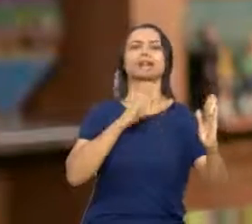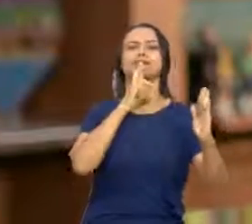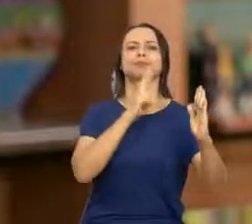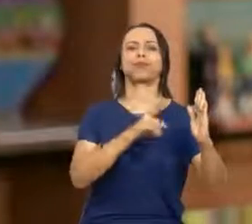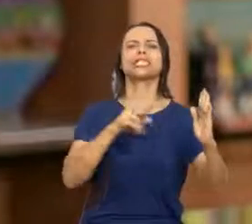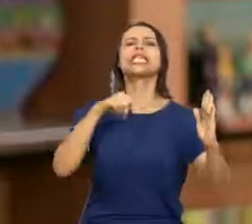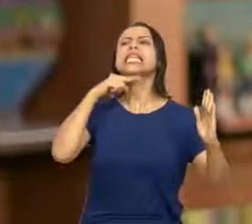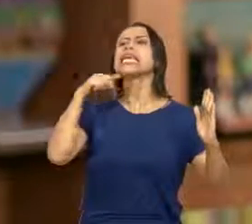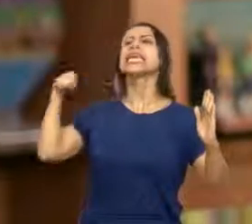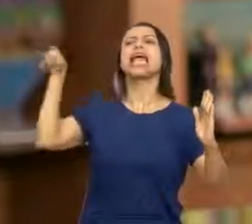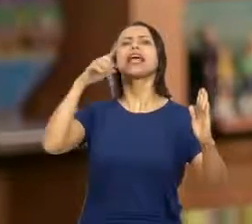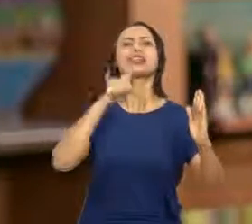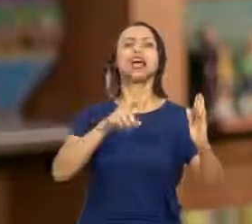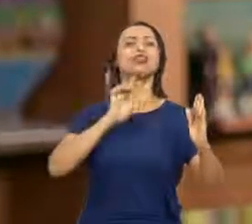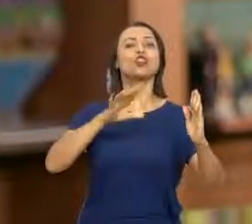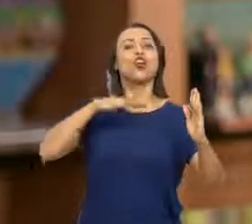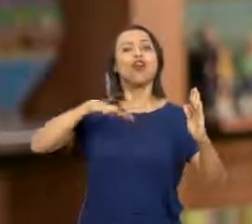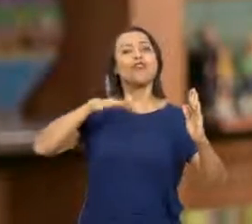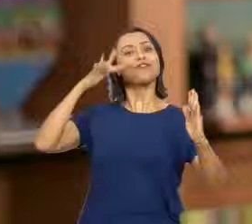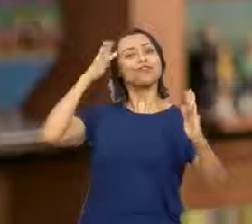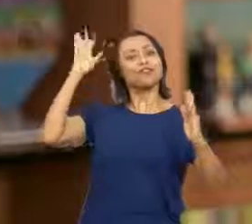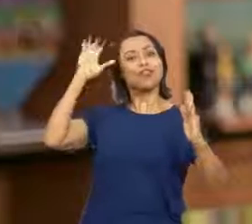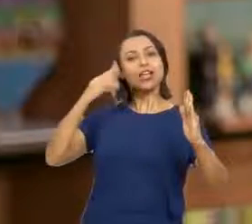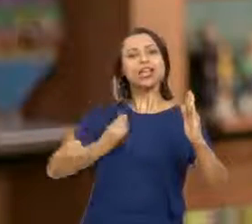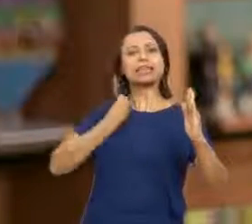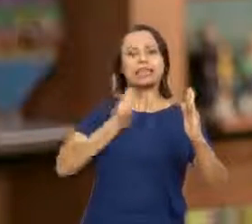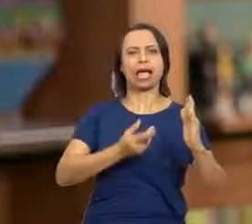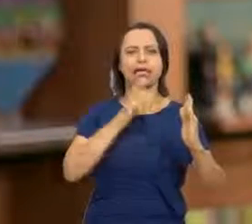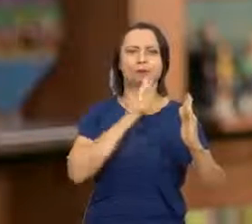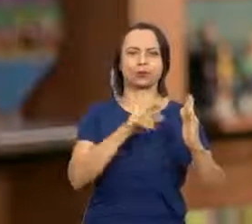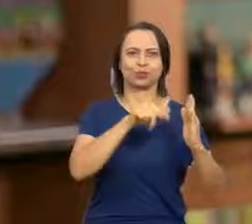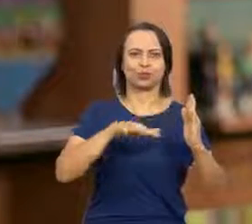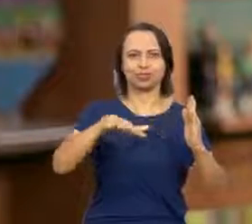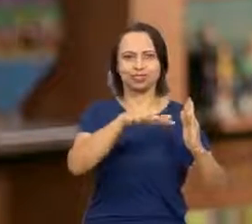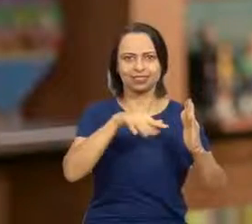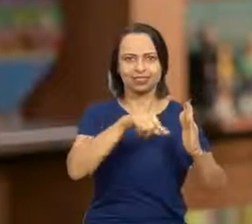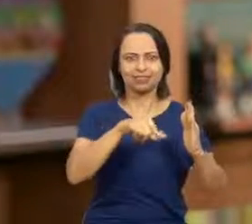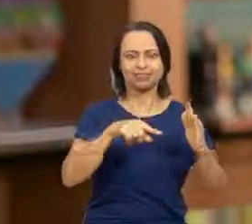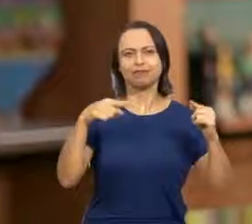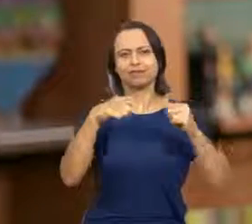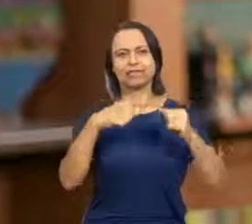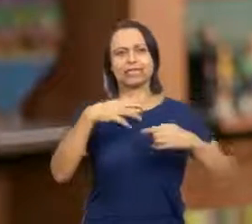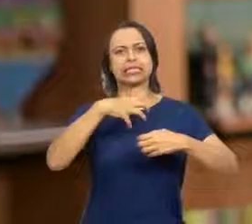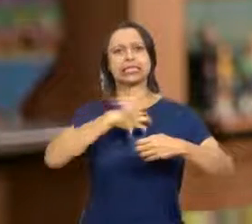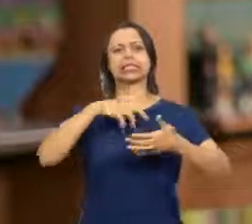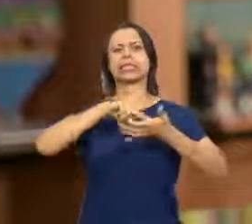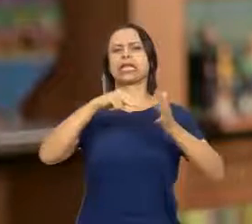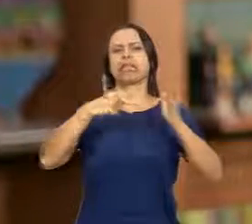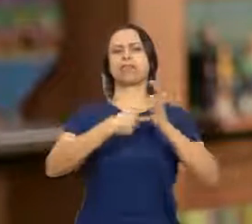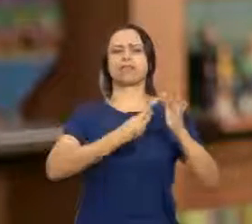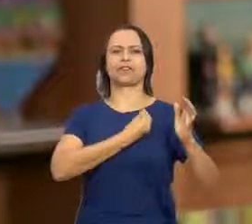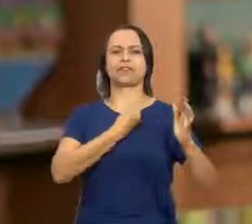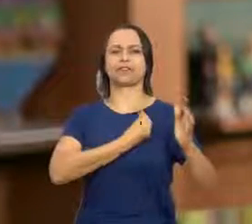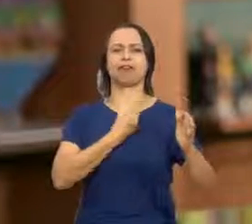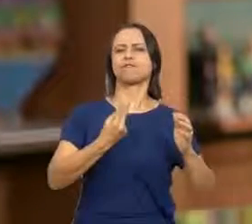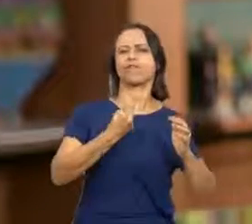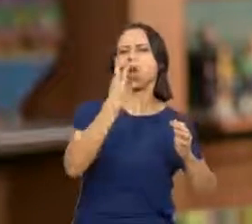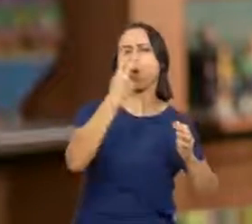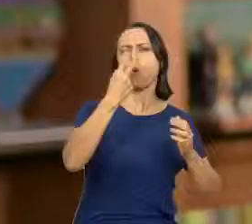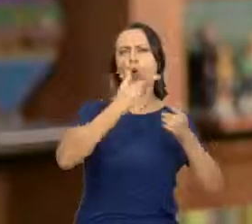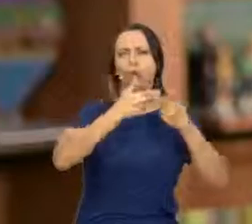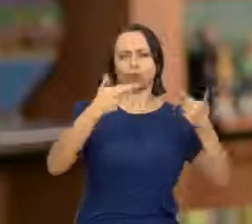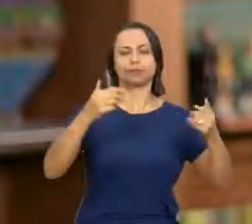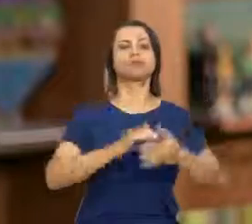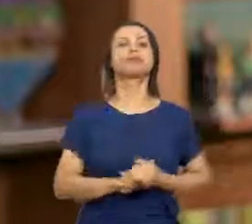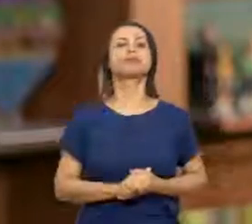fase, que seria as respostas que ninguém dá e que só a filosofia dá, que são as respostas que dizem relação